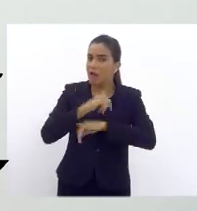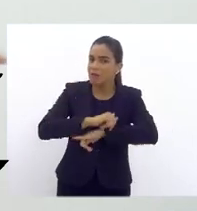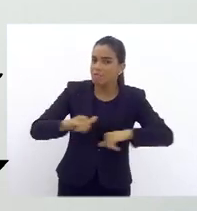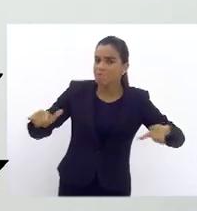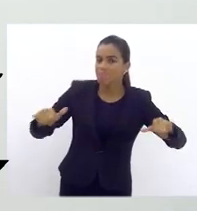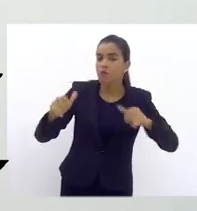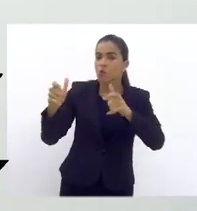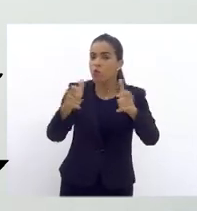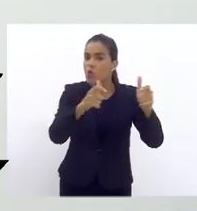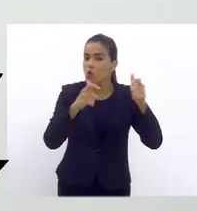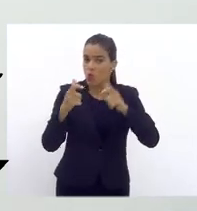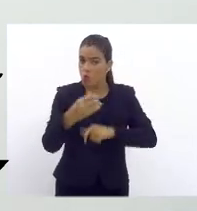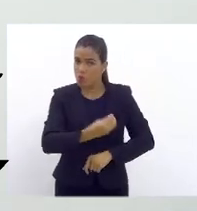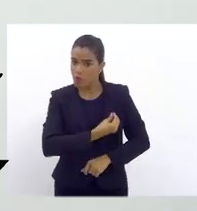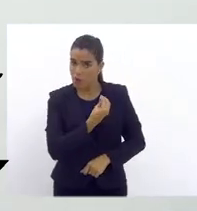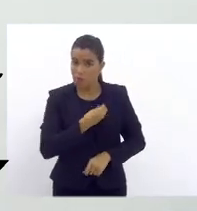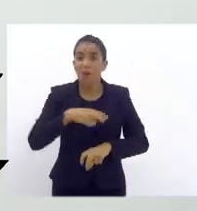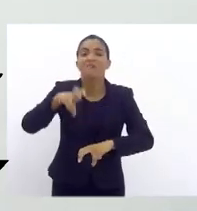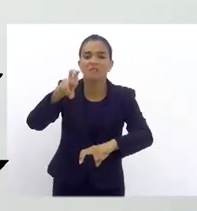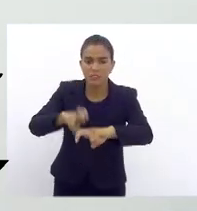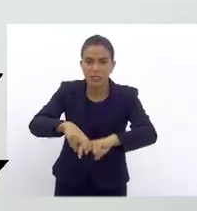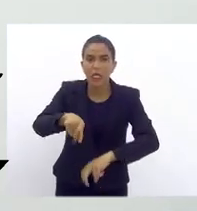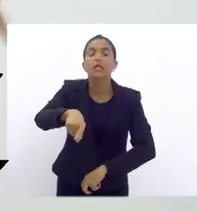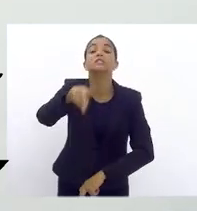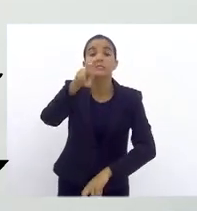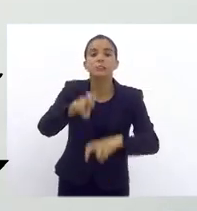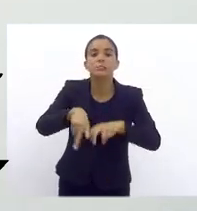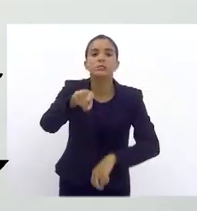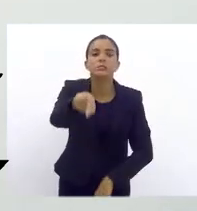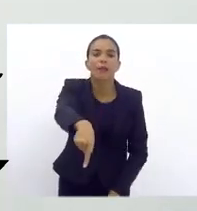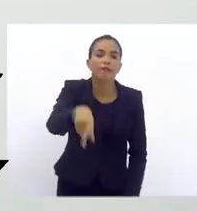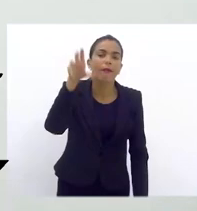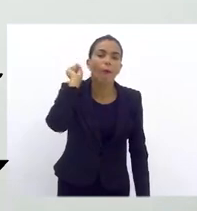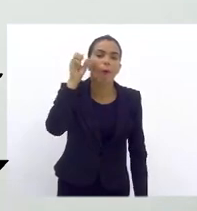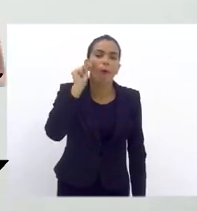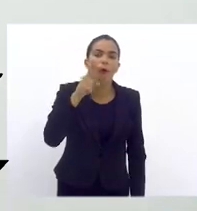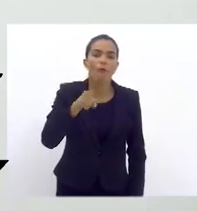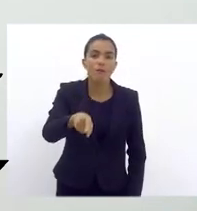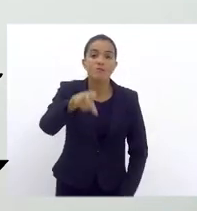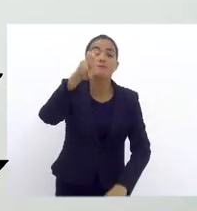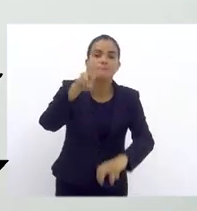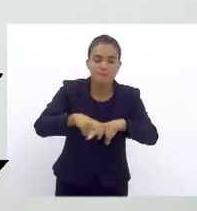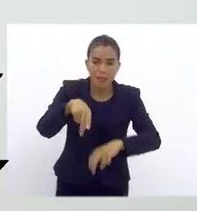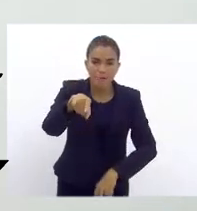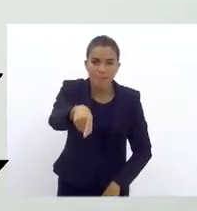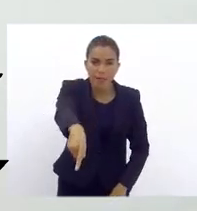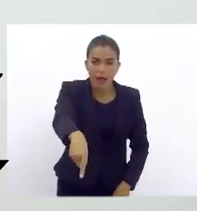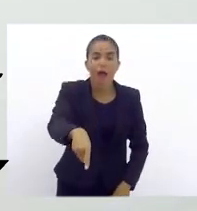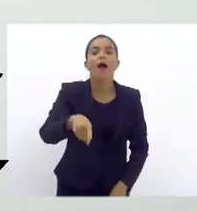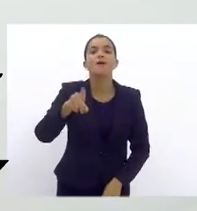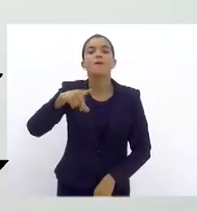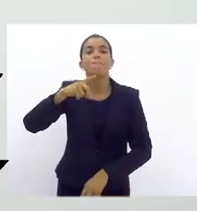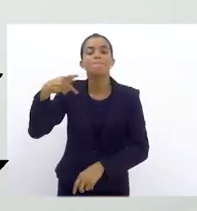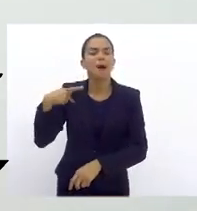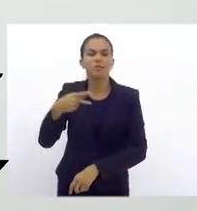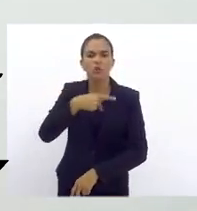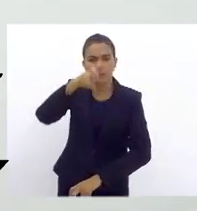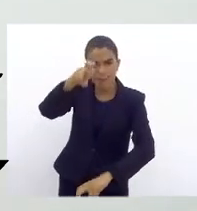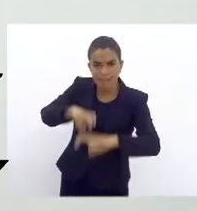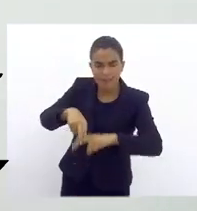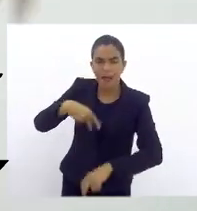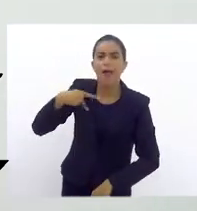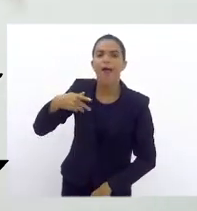eles o lugar deles é para ficar sentado sim tem que sentar e ouvir seus Malafaia tem que sentar e ouvir esse Macedo tem que sentar e ouvir